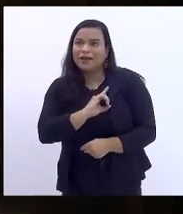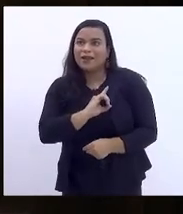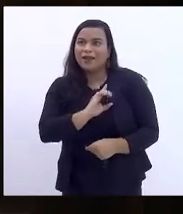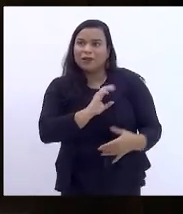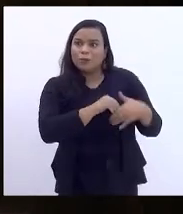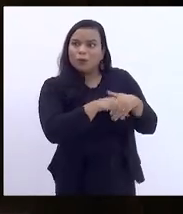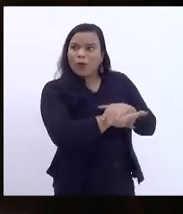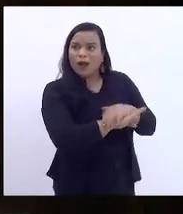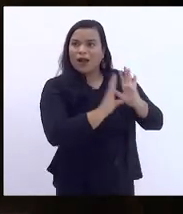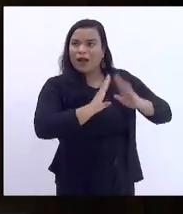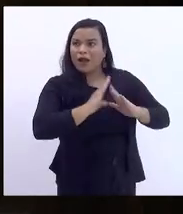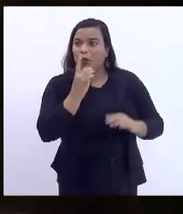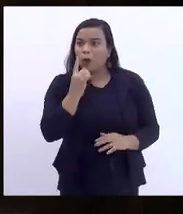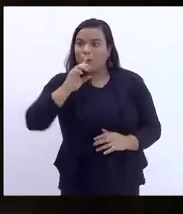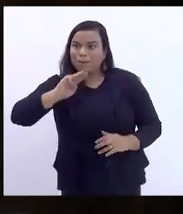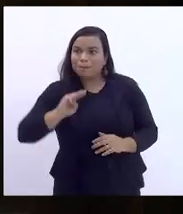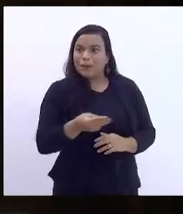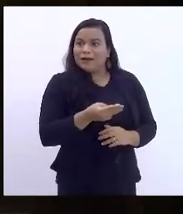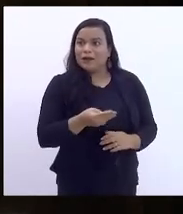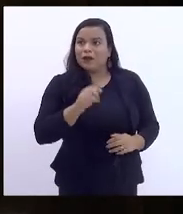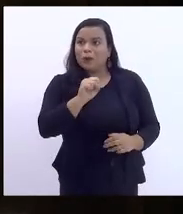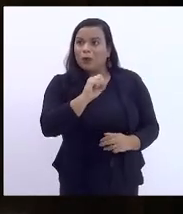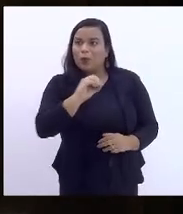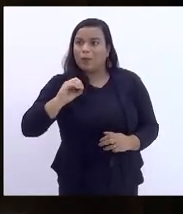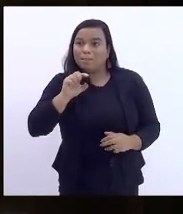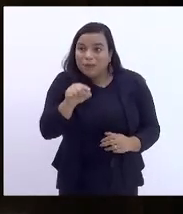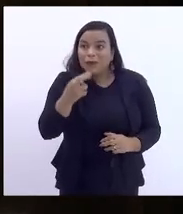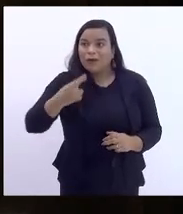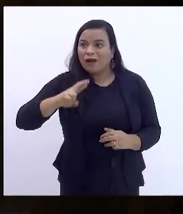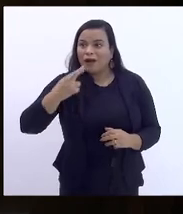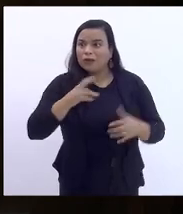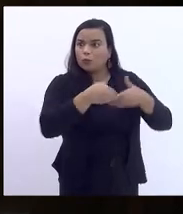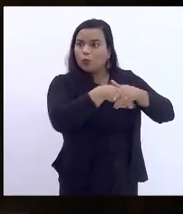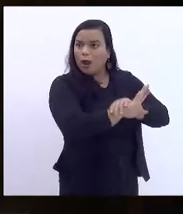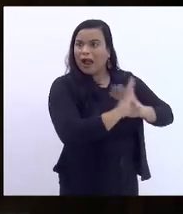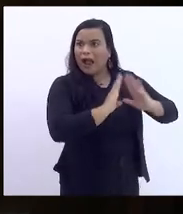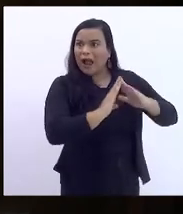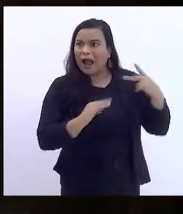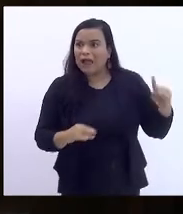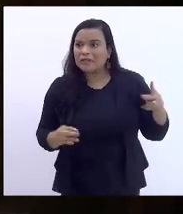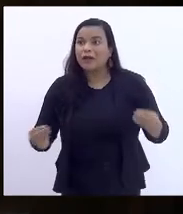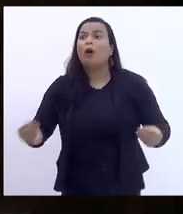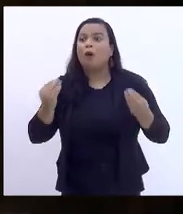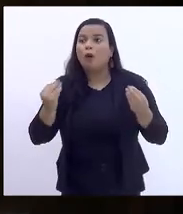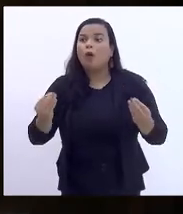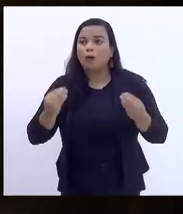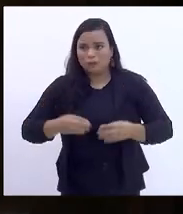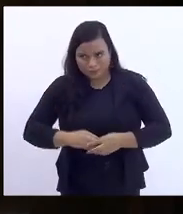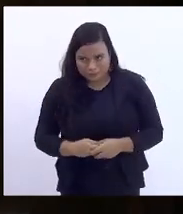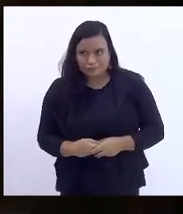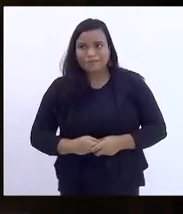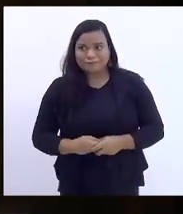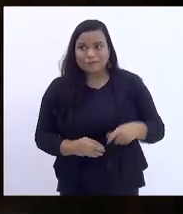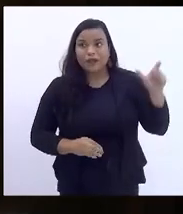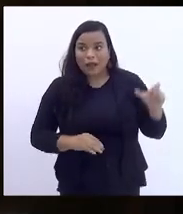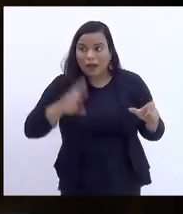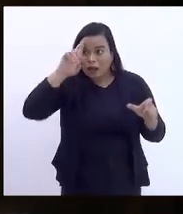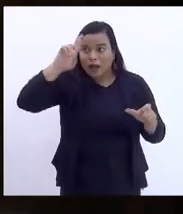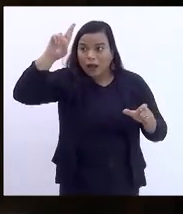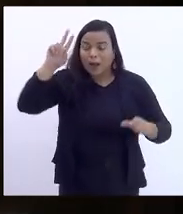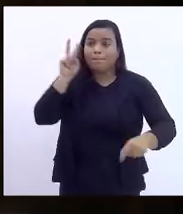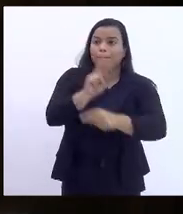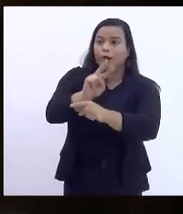1000800 na sua casa guardado e ainda tem mais ela é uma pessoa responsável pela